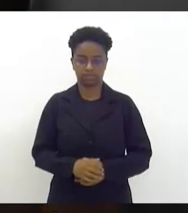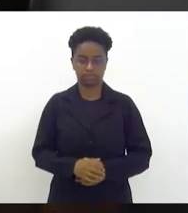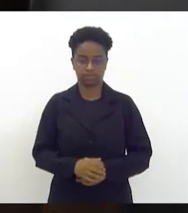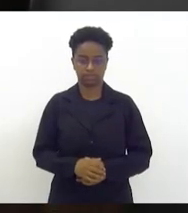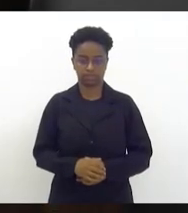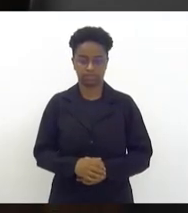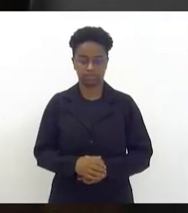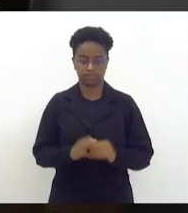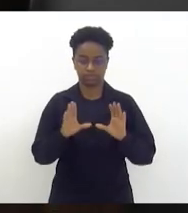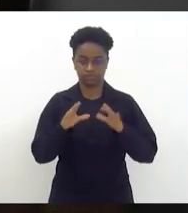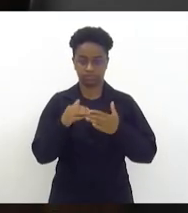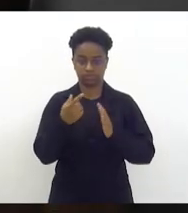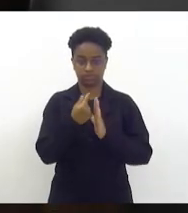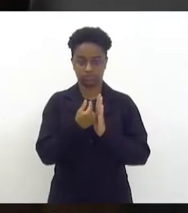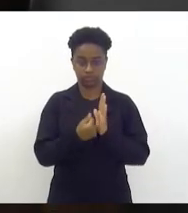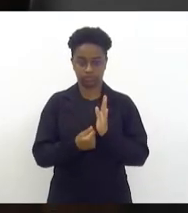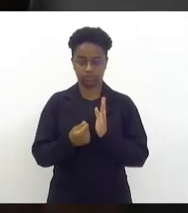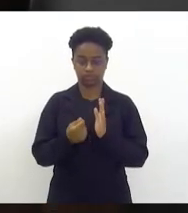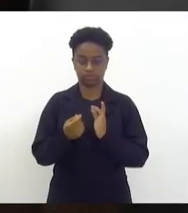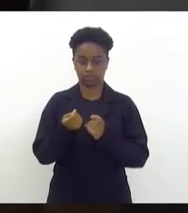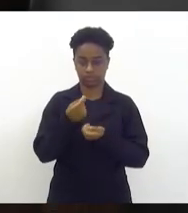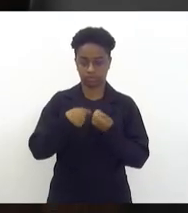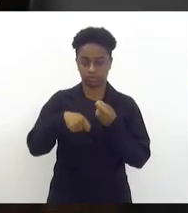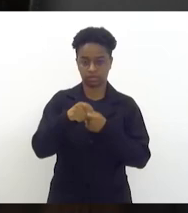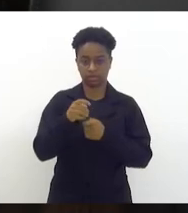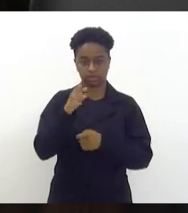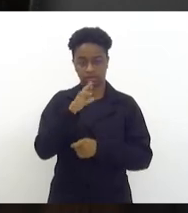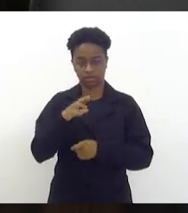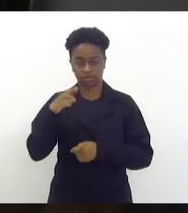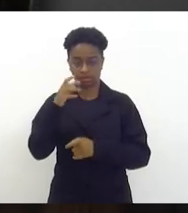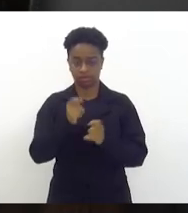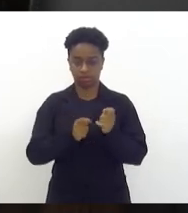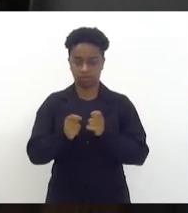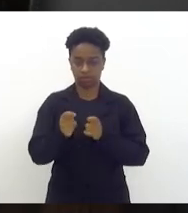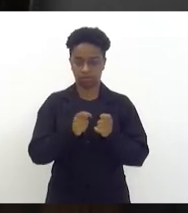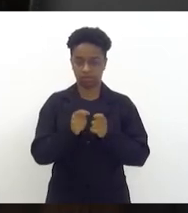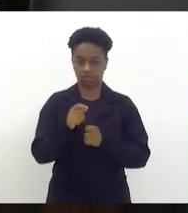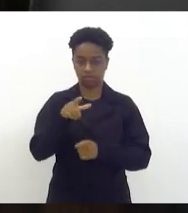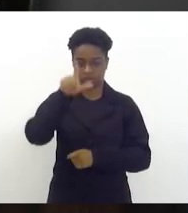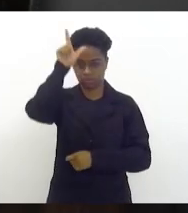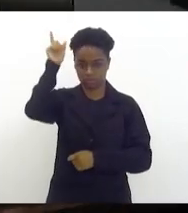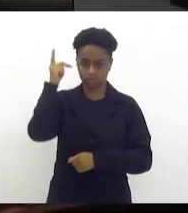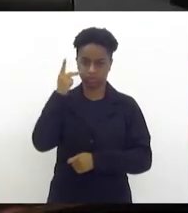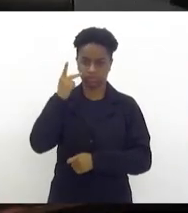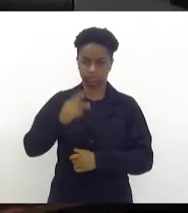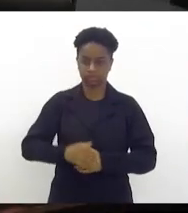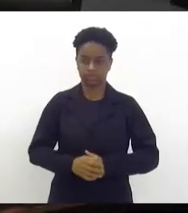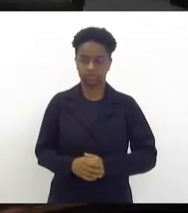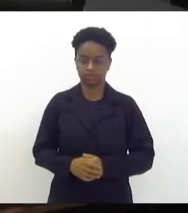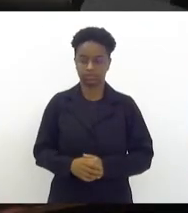Pela Comissão de Orçamento, Finanças, Fiscalização Financeira e Controle, Luiz Paulo.